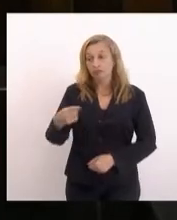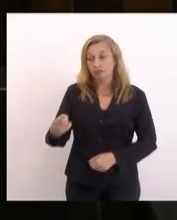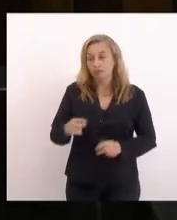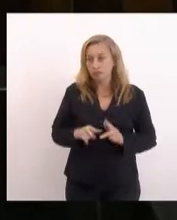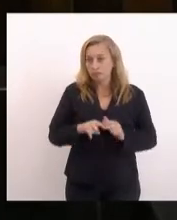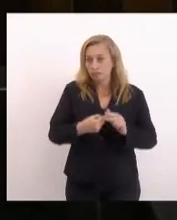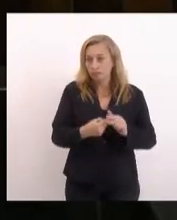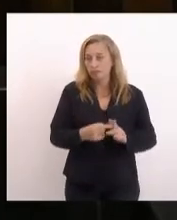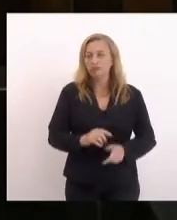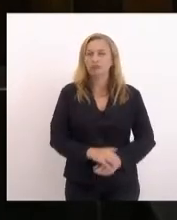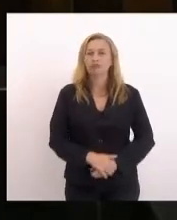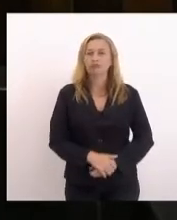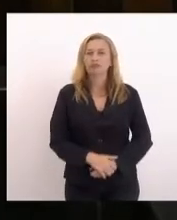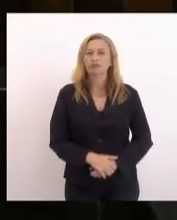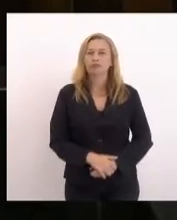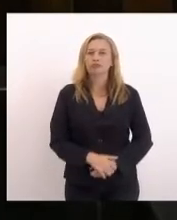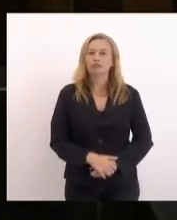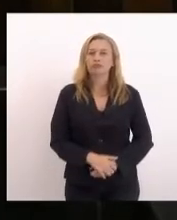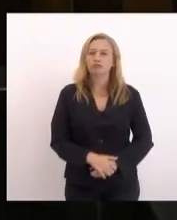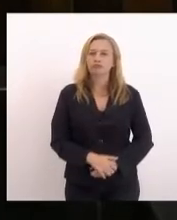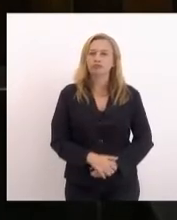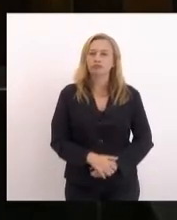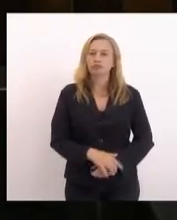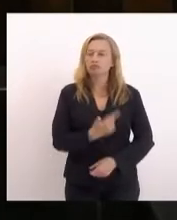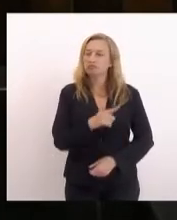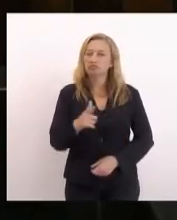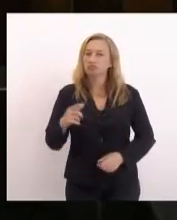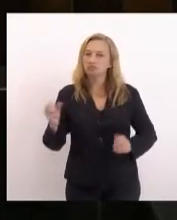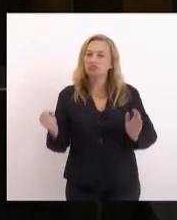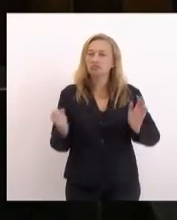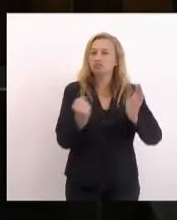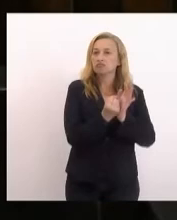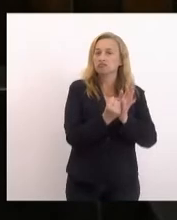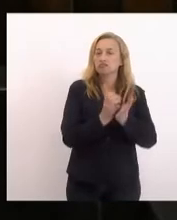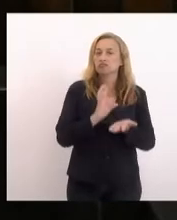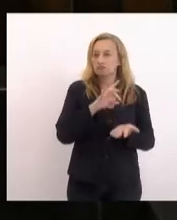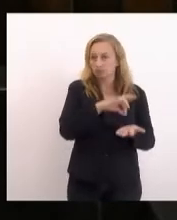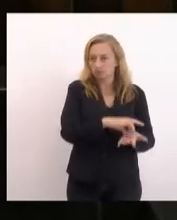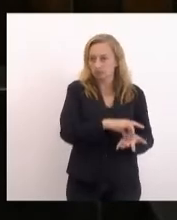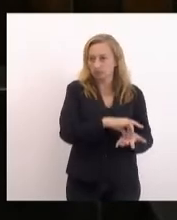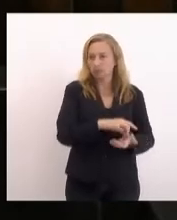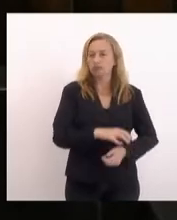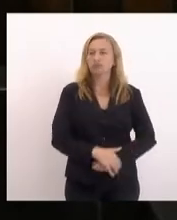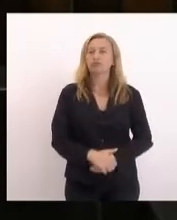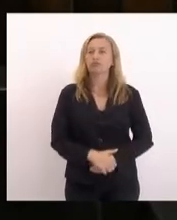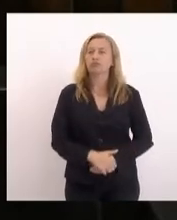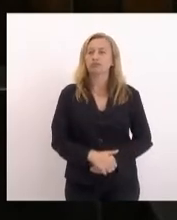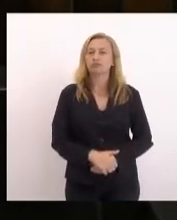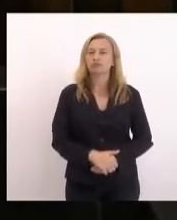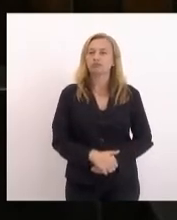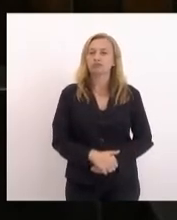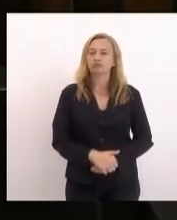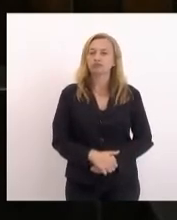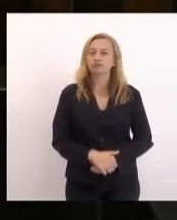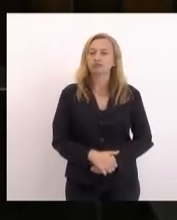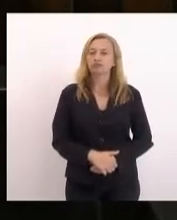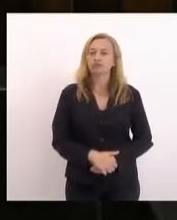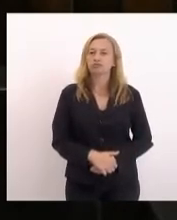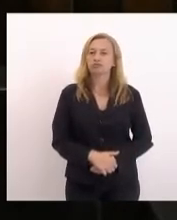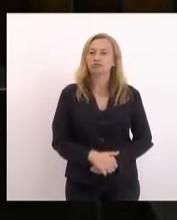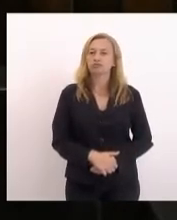alterações não têm impactos reais nas despesas